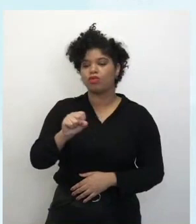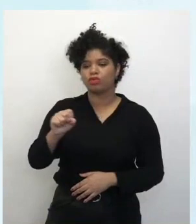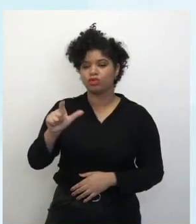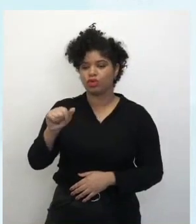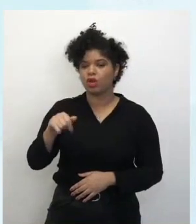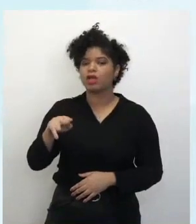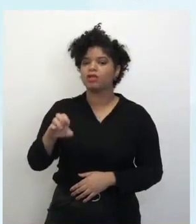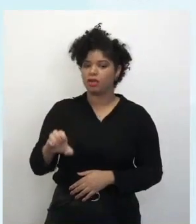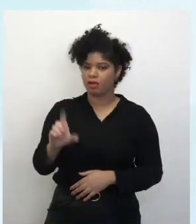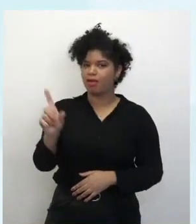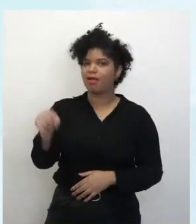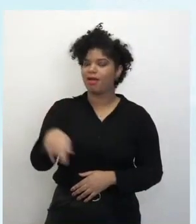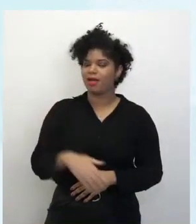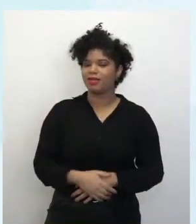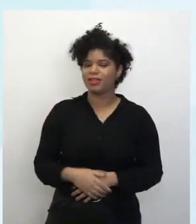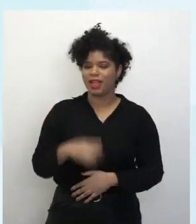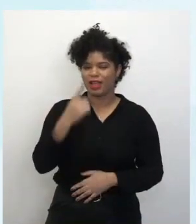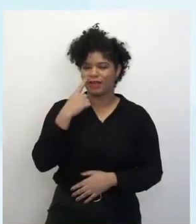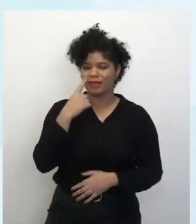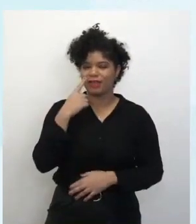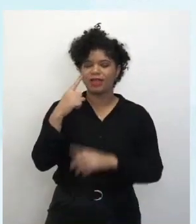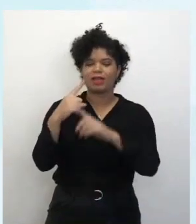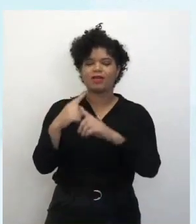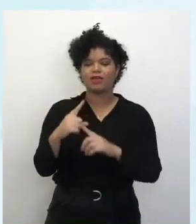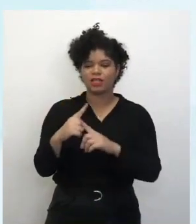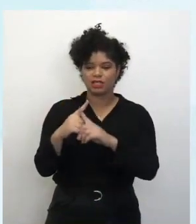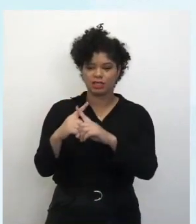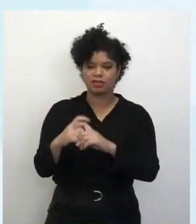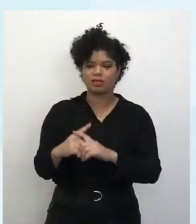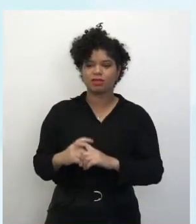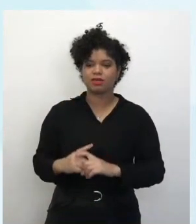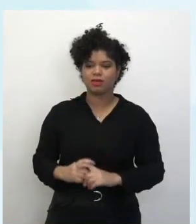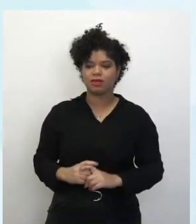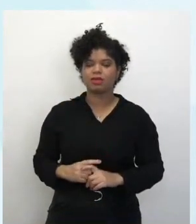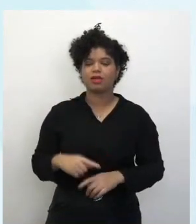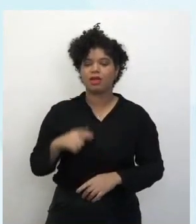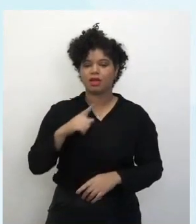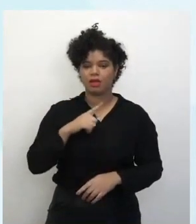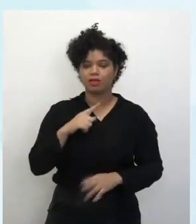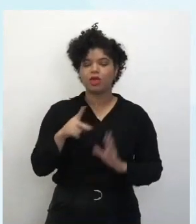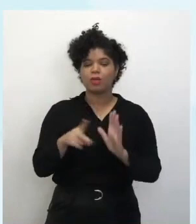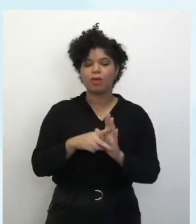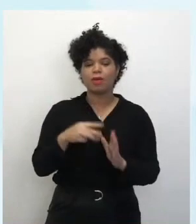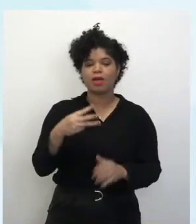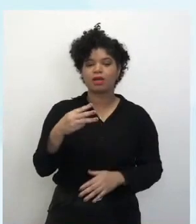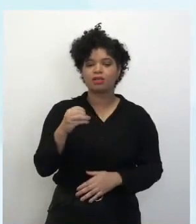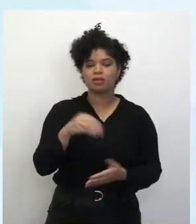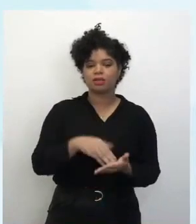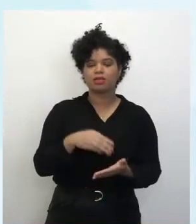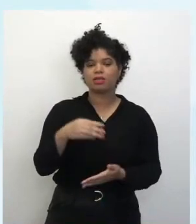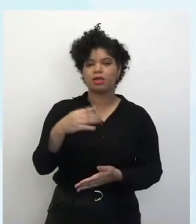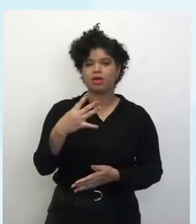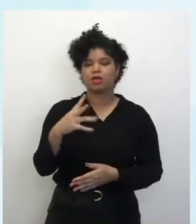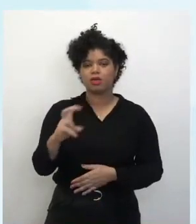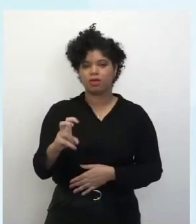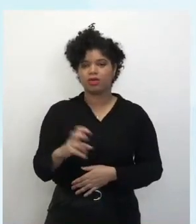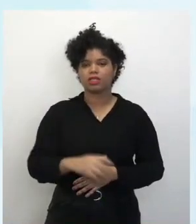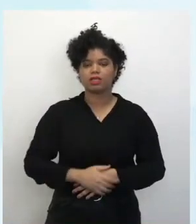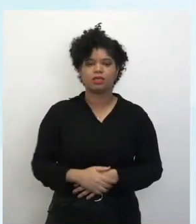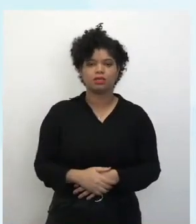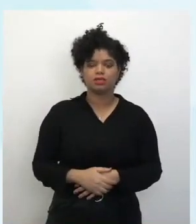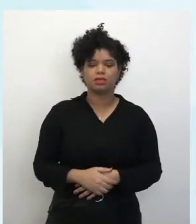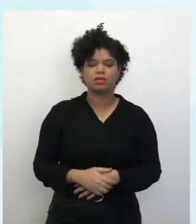do Benito Mussolini vamos ao enunciado durante o curso da era Vargas que a gente 3045 a política brasileira